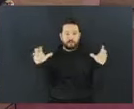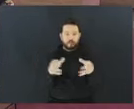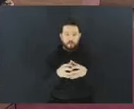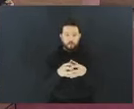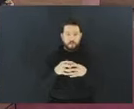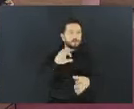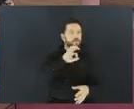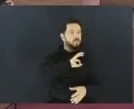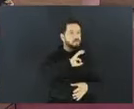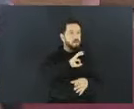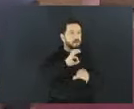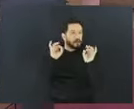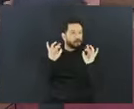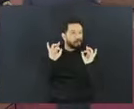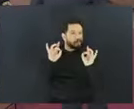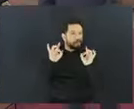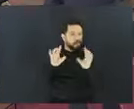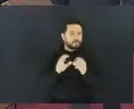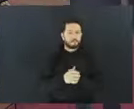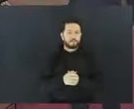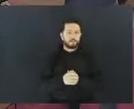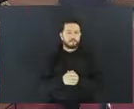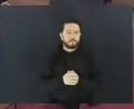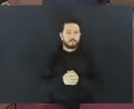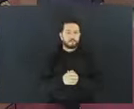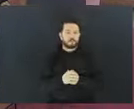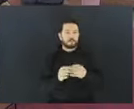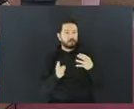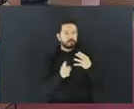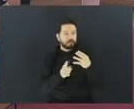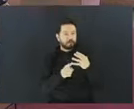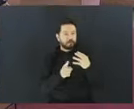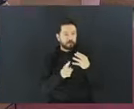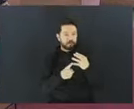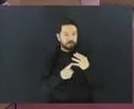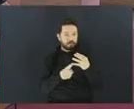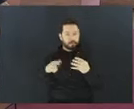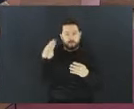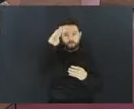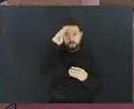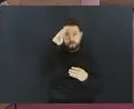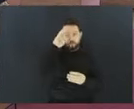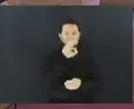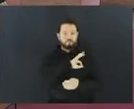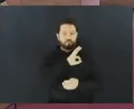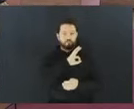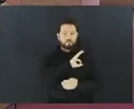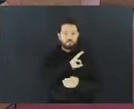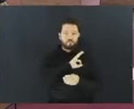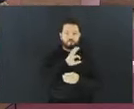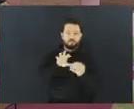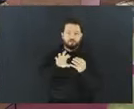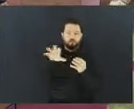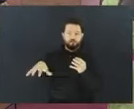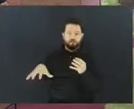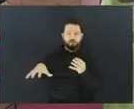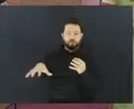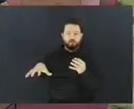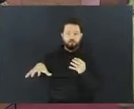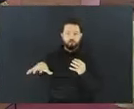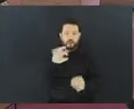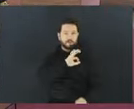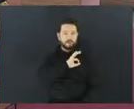Especializado, também do coronel Renato de Oliveira Ribas, comandante do 1º Comando Regional de Polícia Militar, do